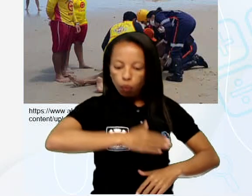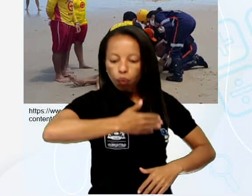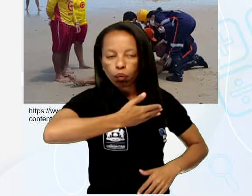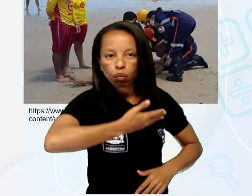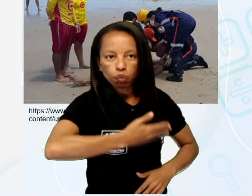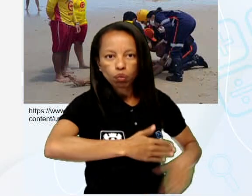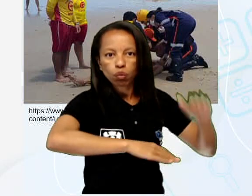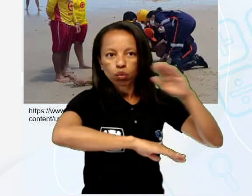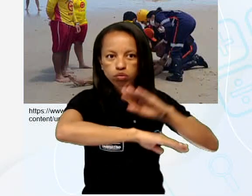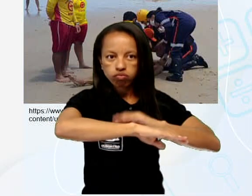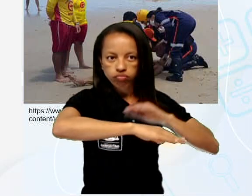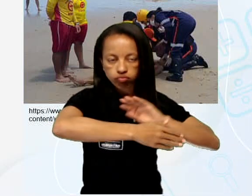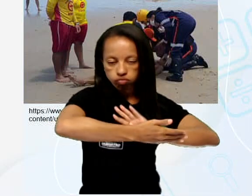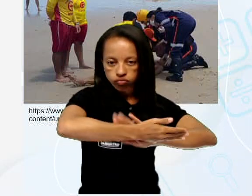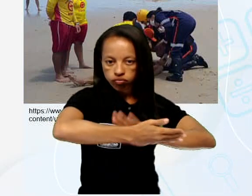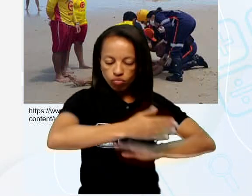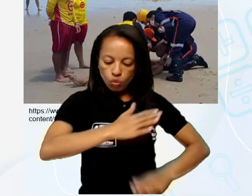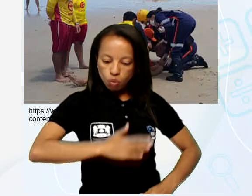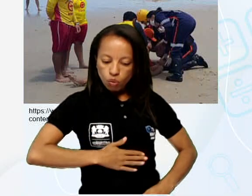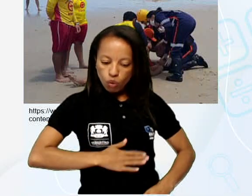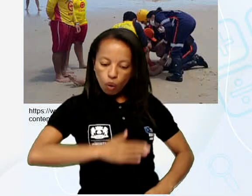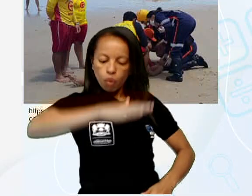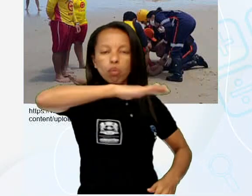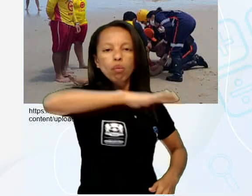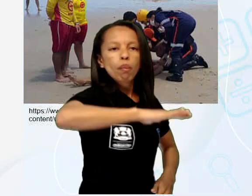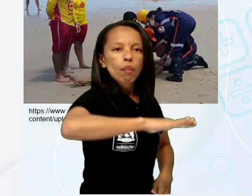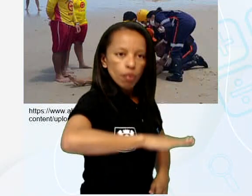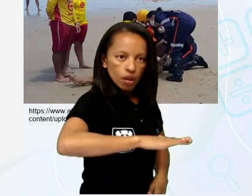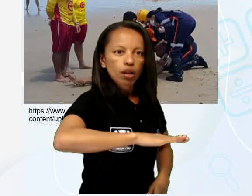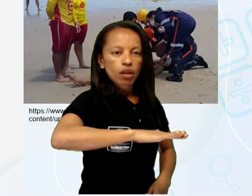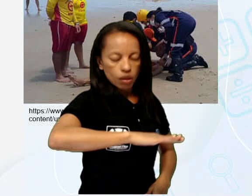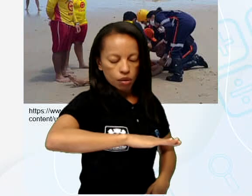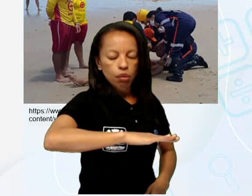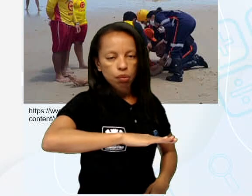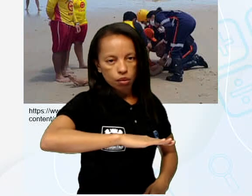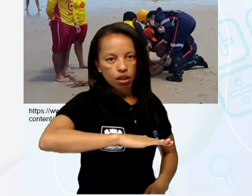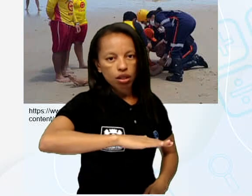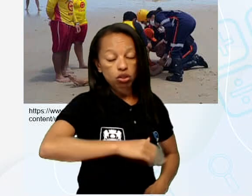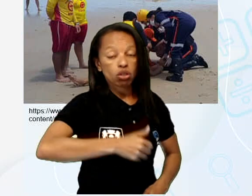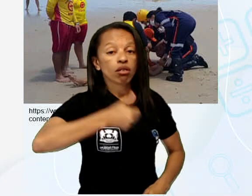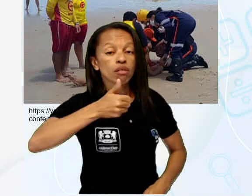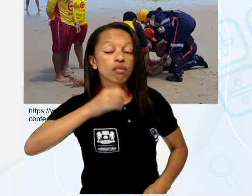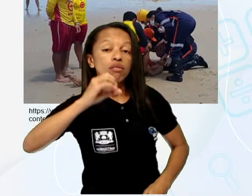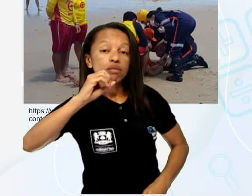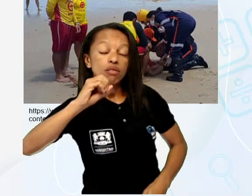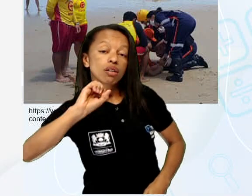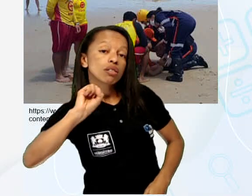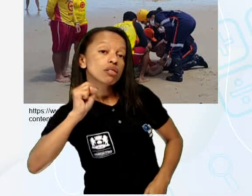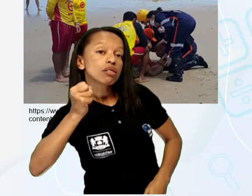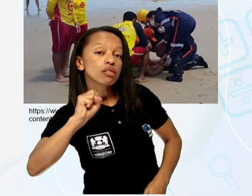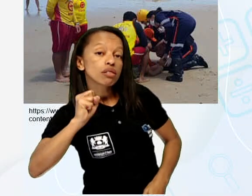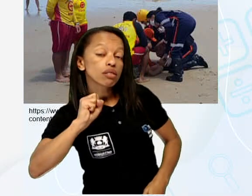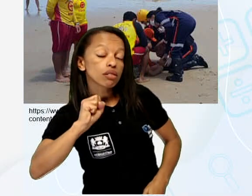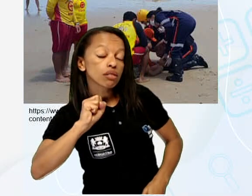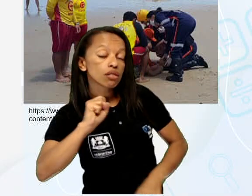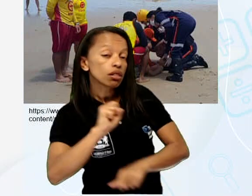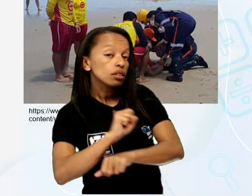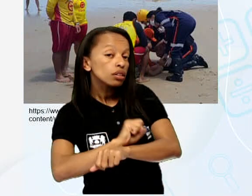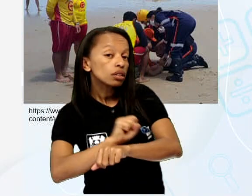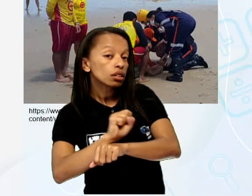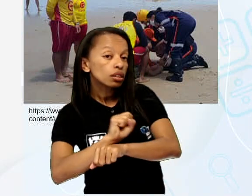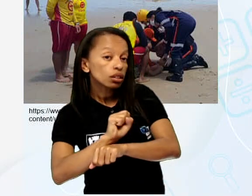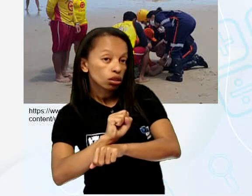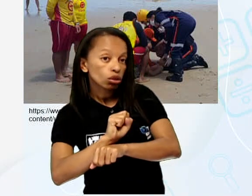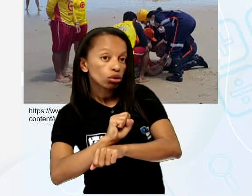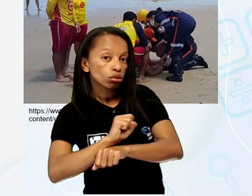Certo? Com os quadris mais elevados, aqui ó, você bota uma perna para fazer essa ancoragem, bota